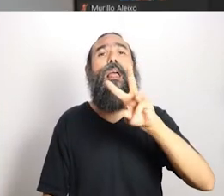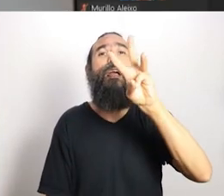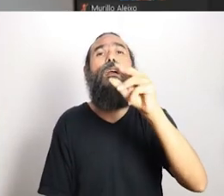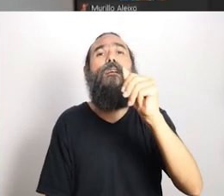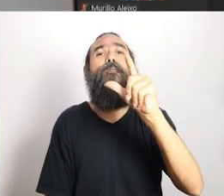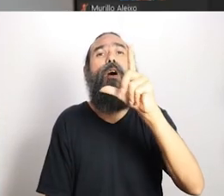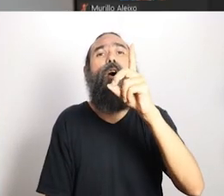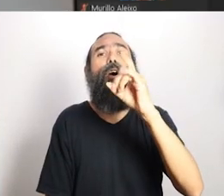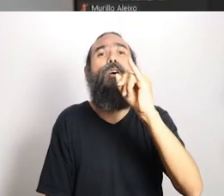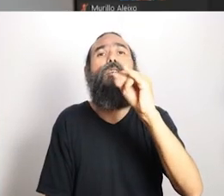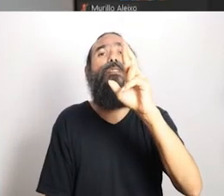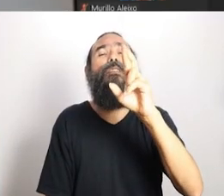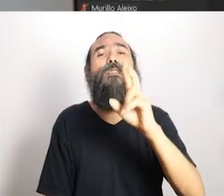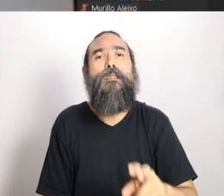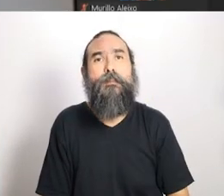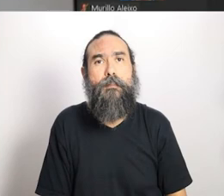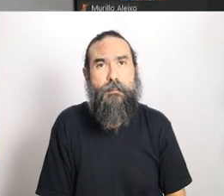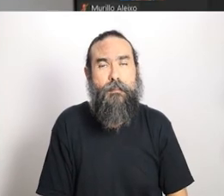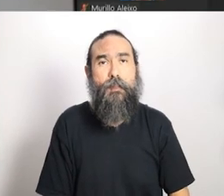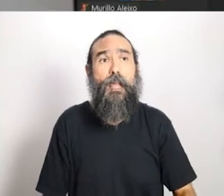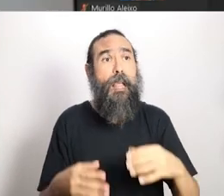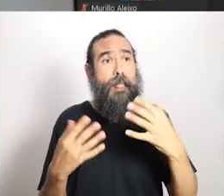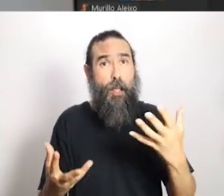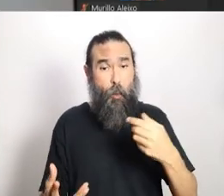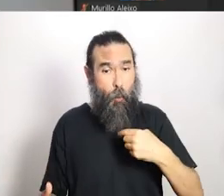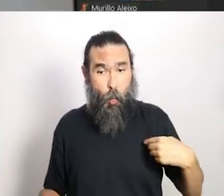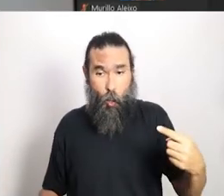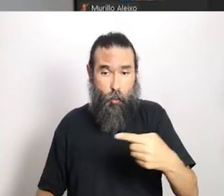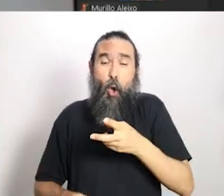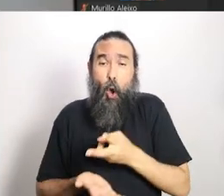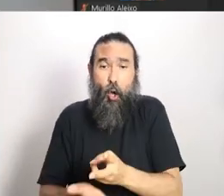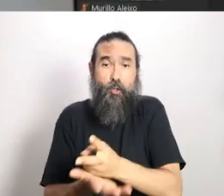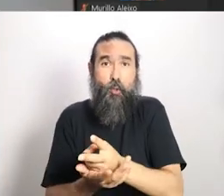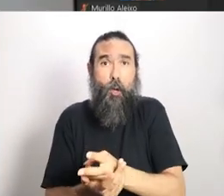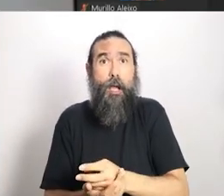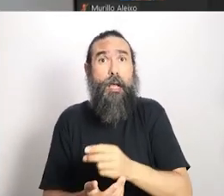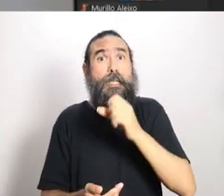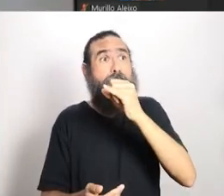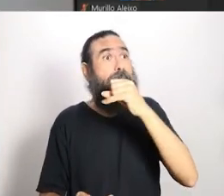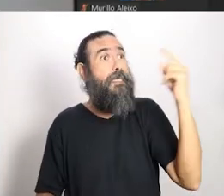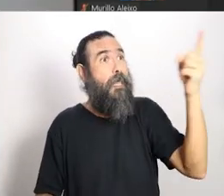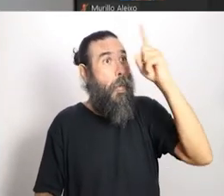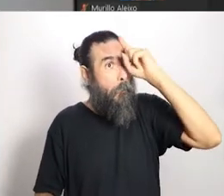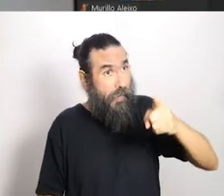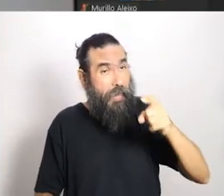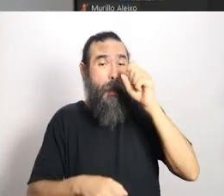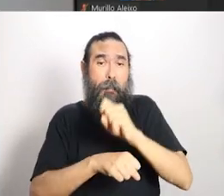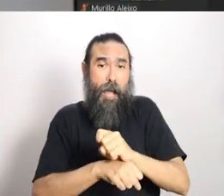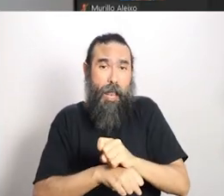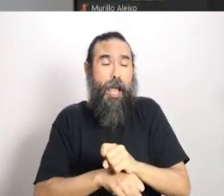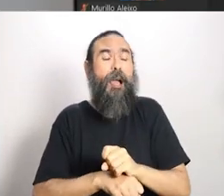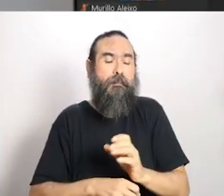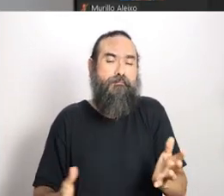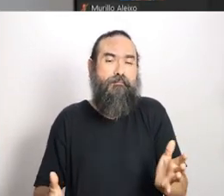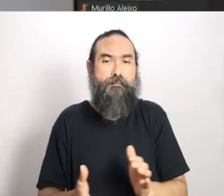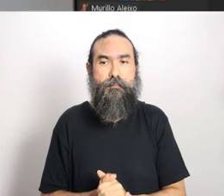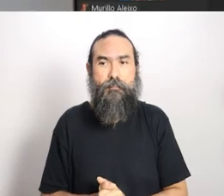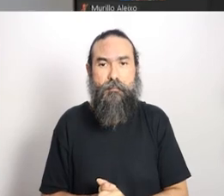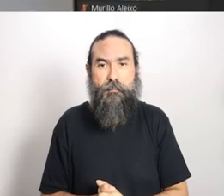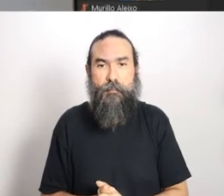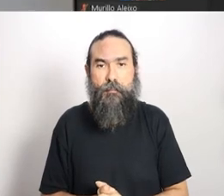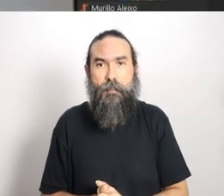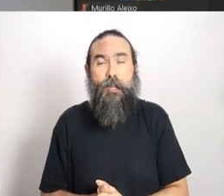várias visões hoje. Enquanto o pessoal não disser assim, desliga que a polícia está na porta, a gente não para. Queria não ter que dar